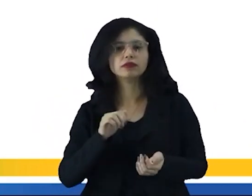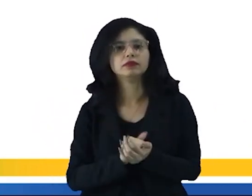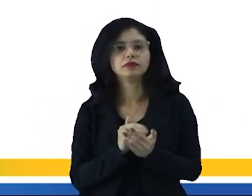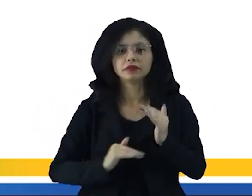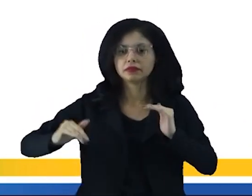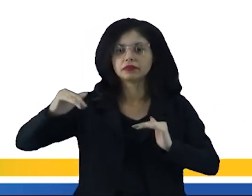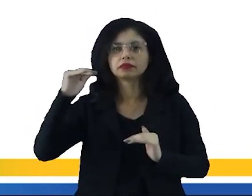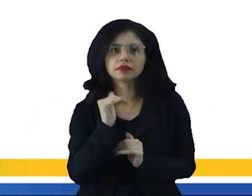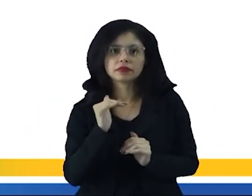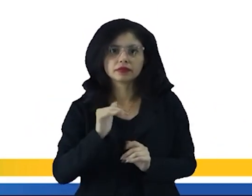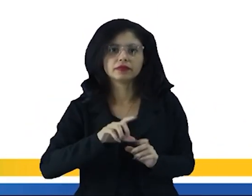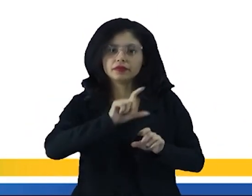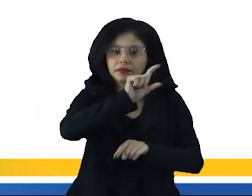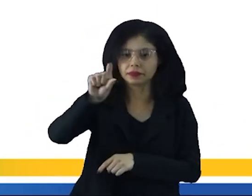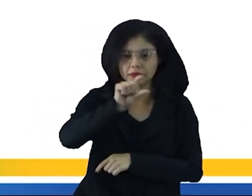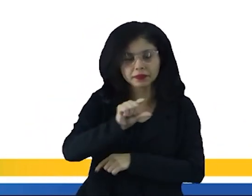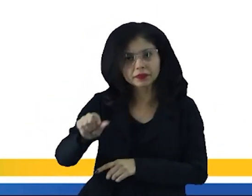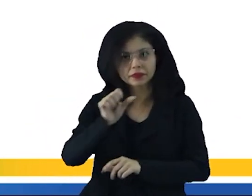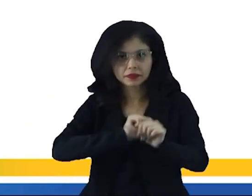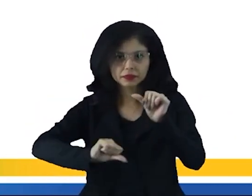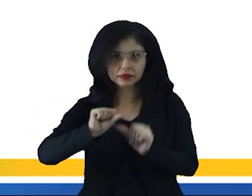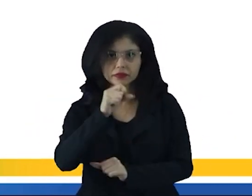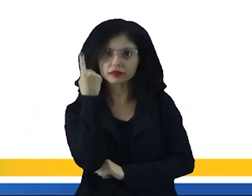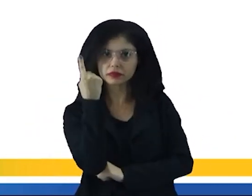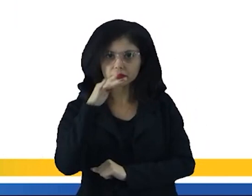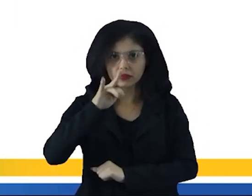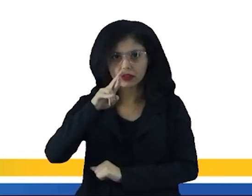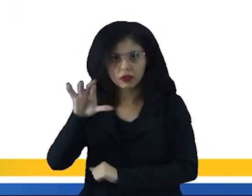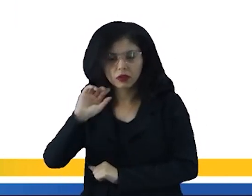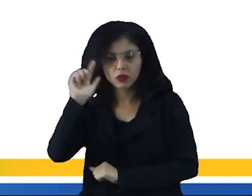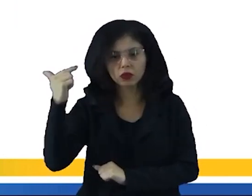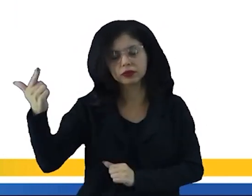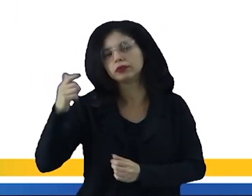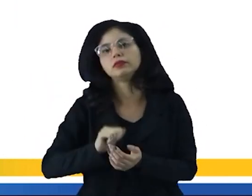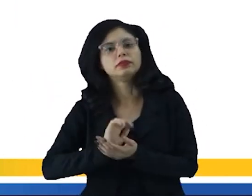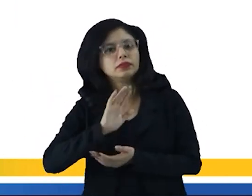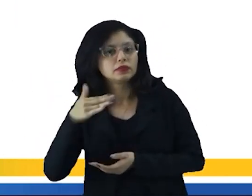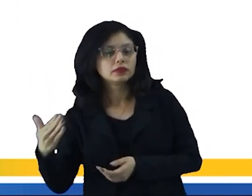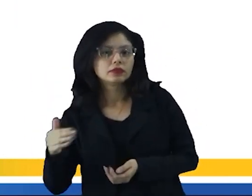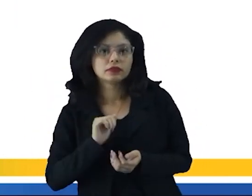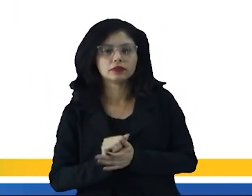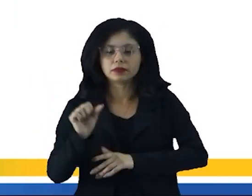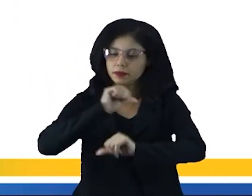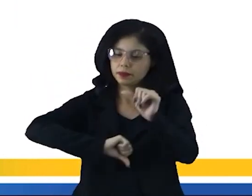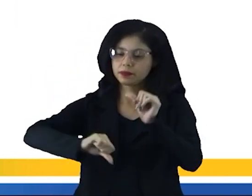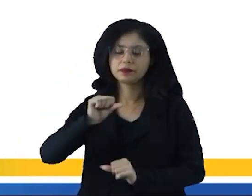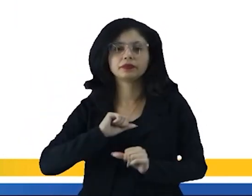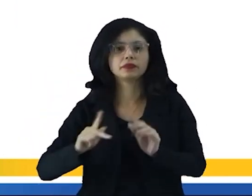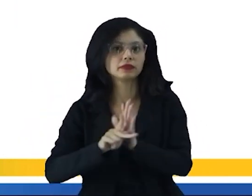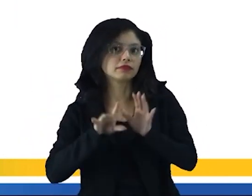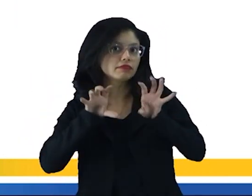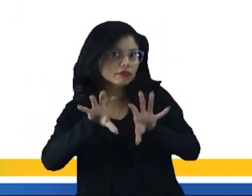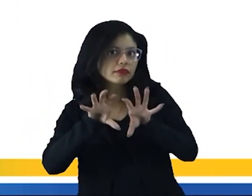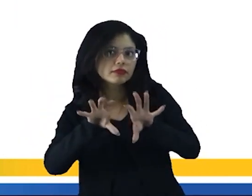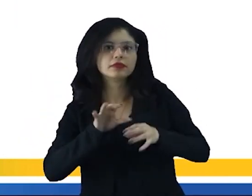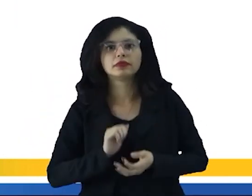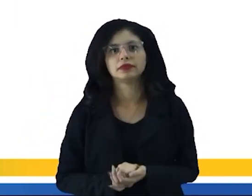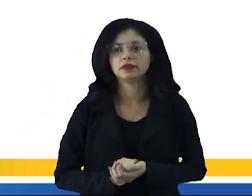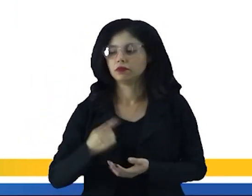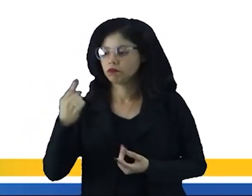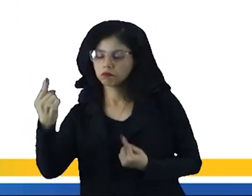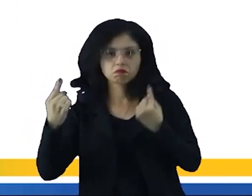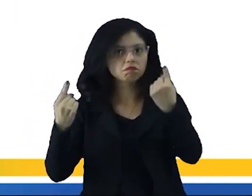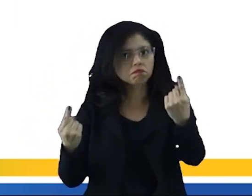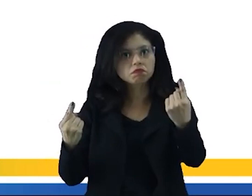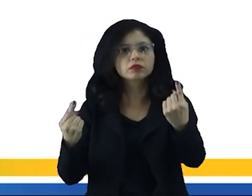subtipos e faixas de transição entre um bioma e outro. Quando ele fala de transição, ele está se referindo a isso. De um bioma